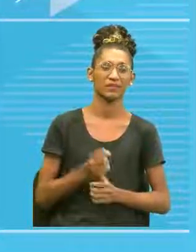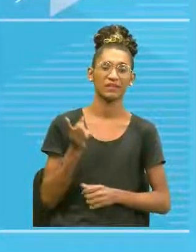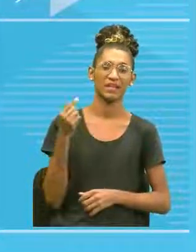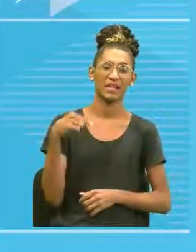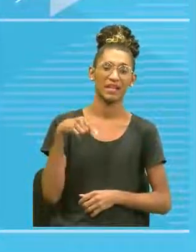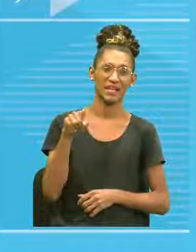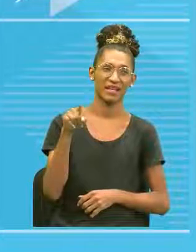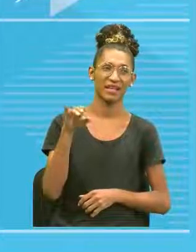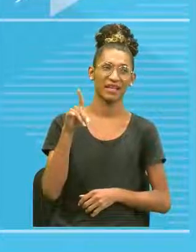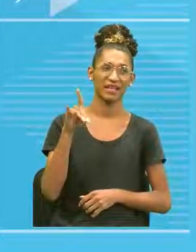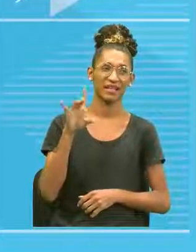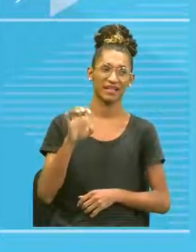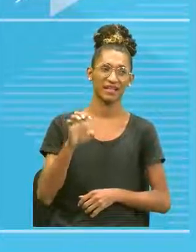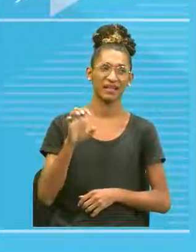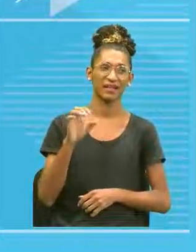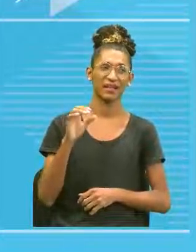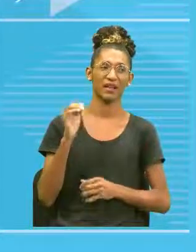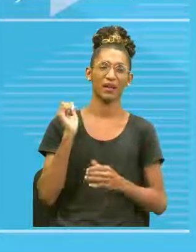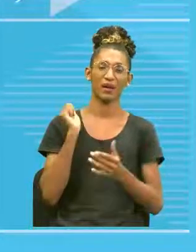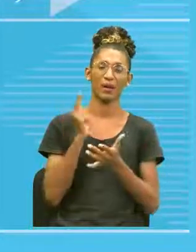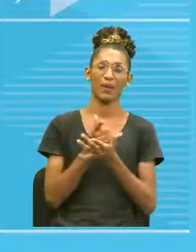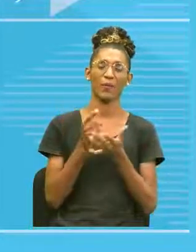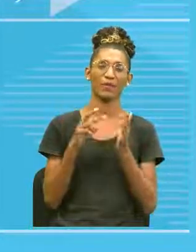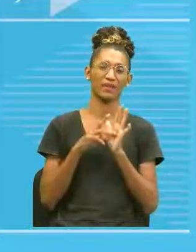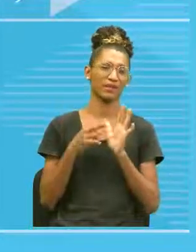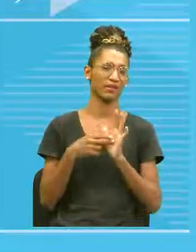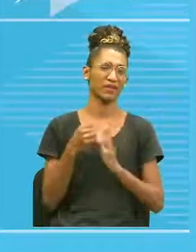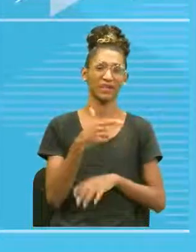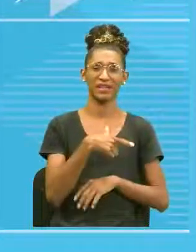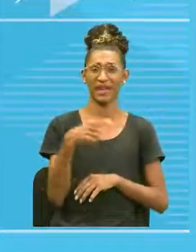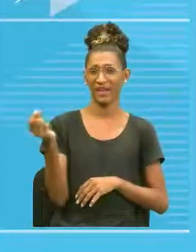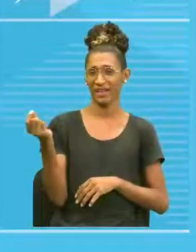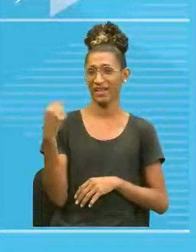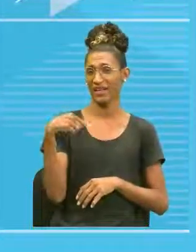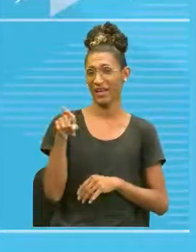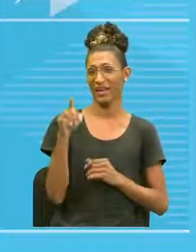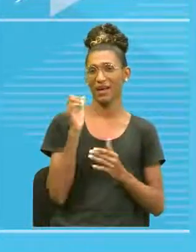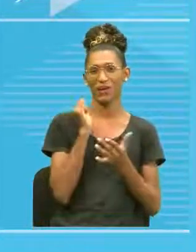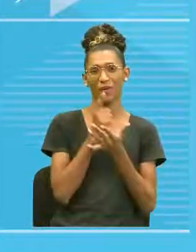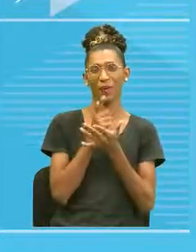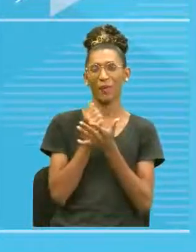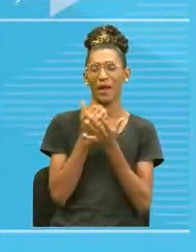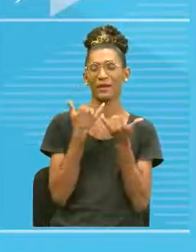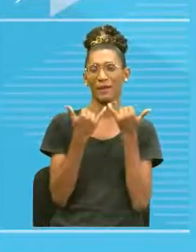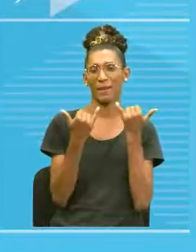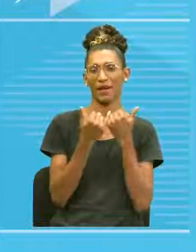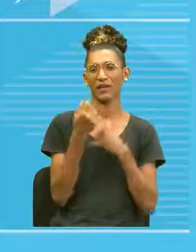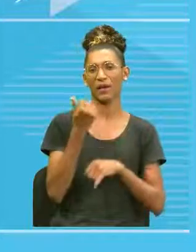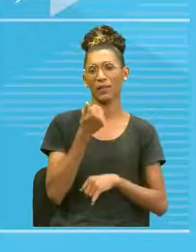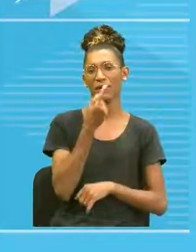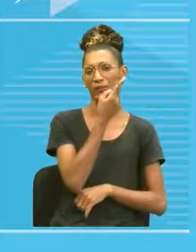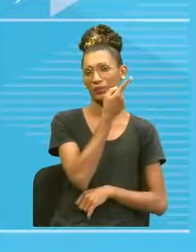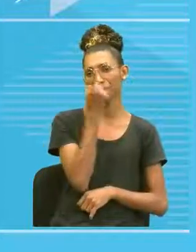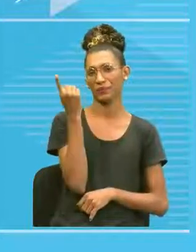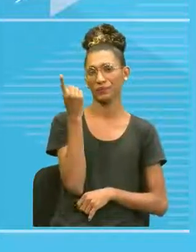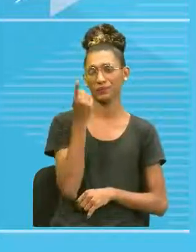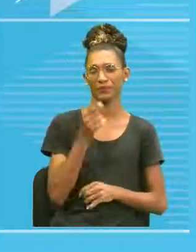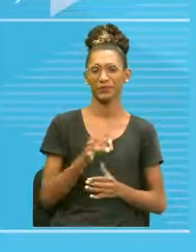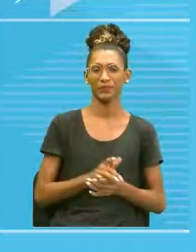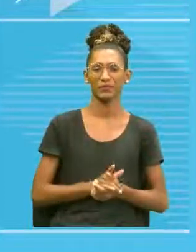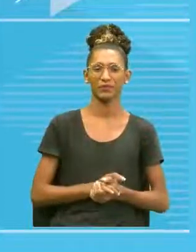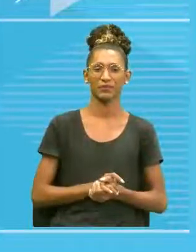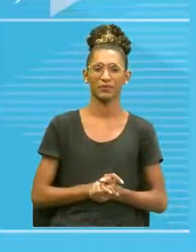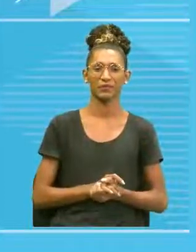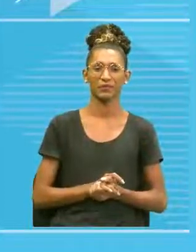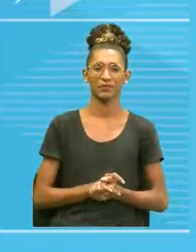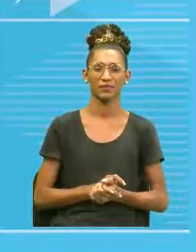compras essa aí para comprar parecido com ir DF esta né ir DF estas é sair